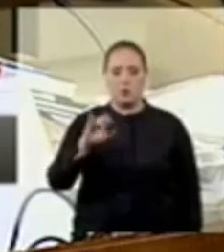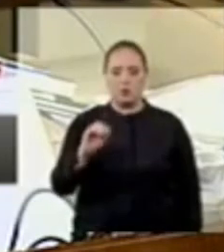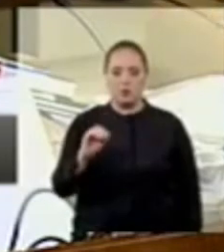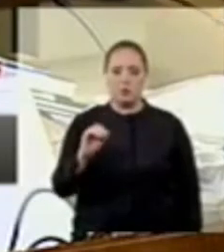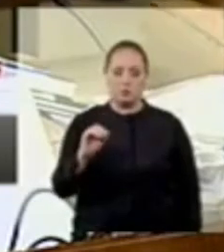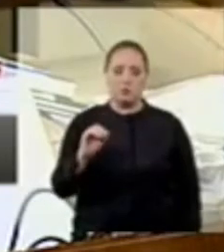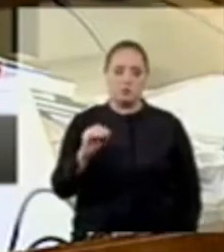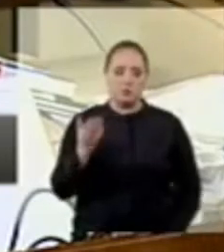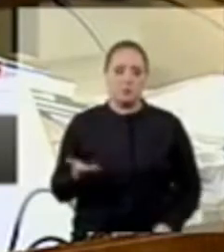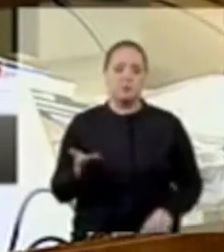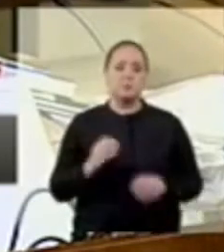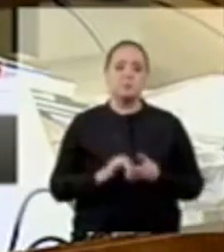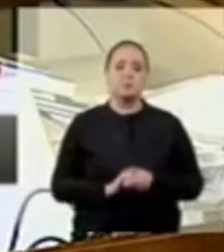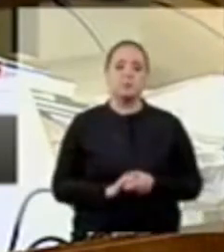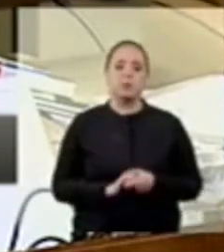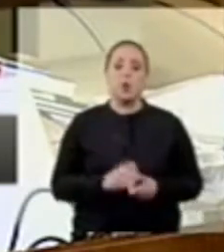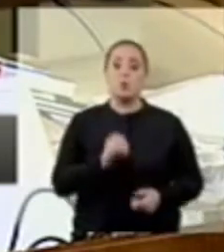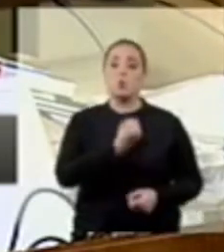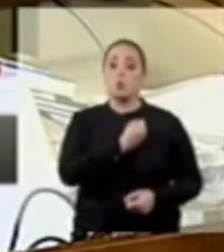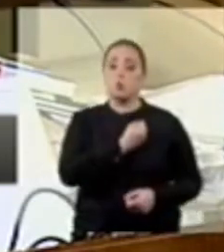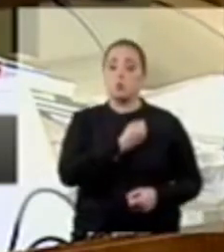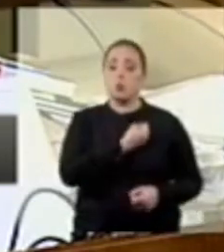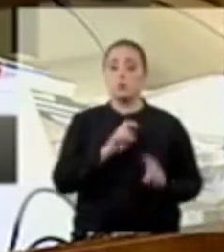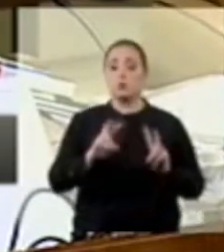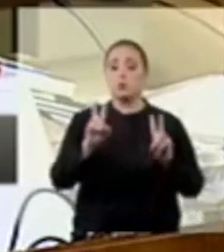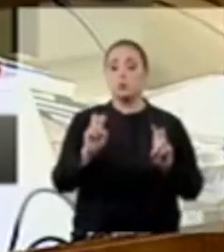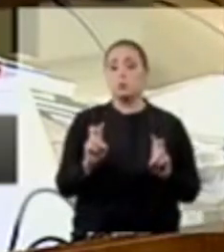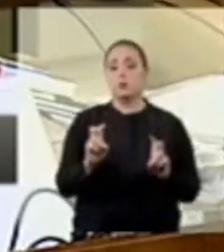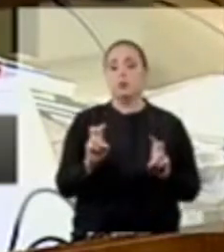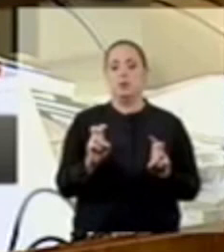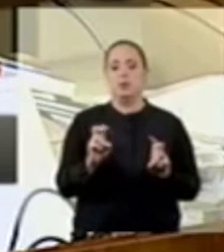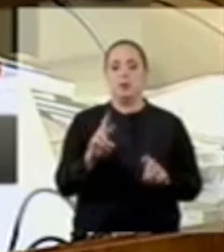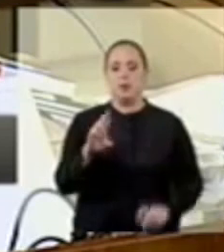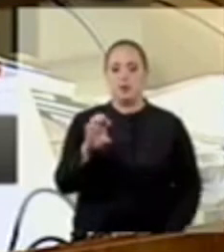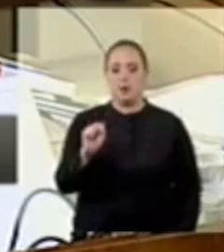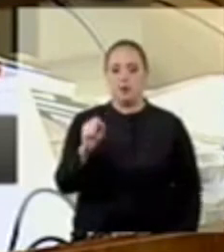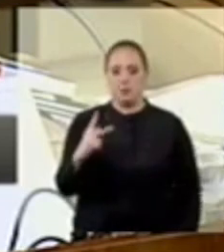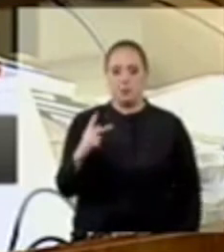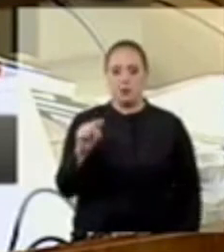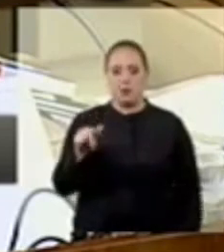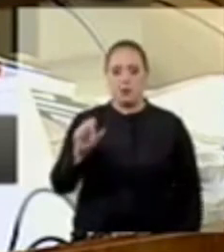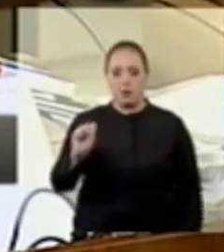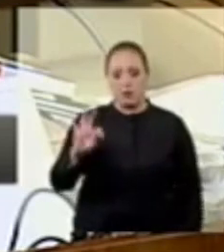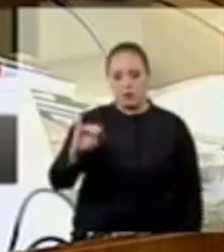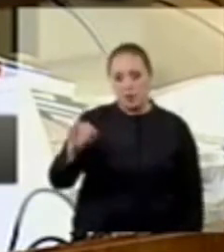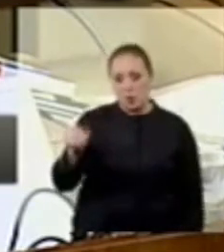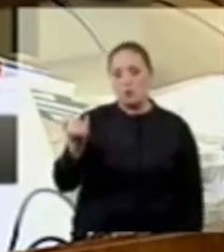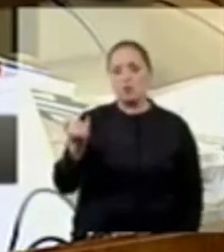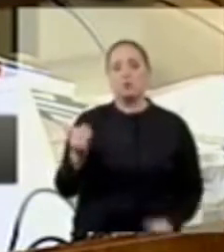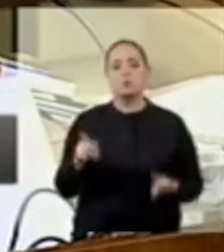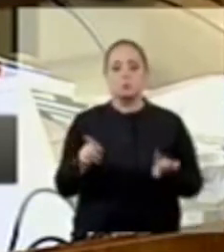quiet os números em relação aos recursos especiais no superior tribunal de justiça também